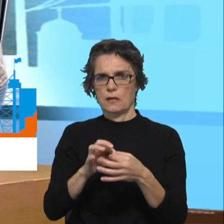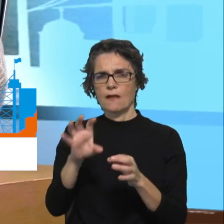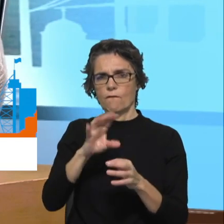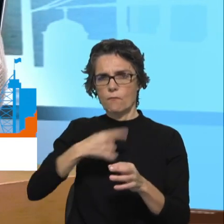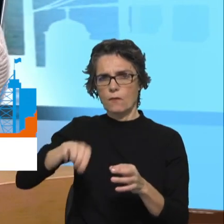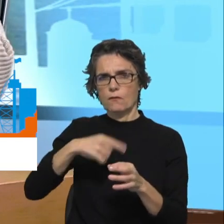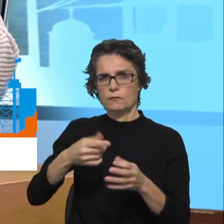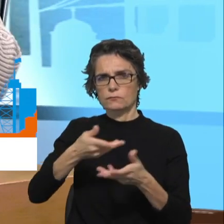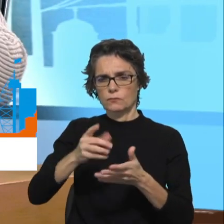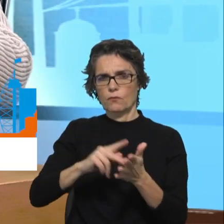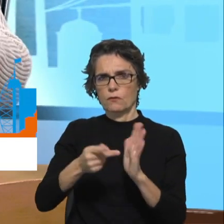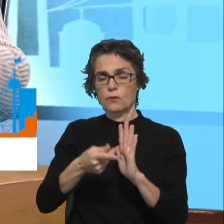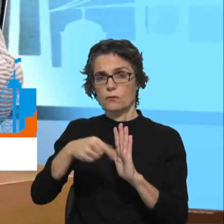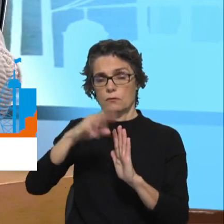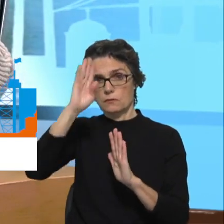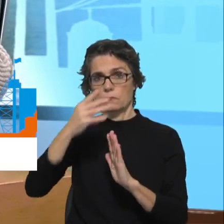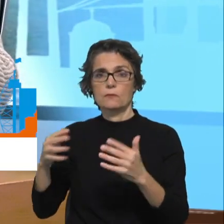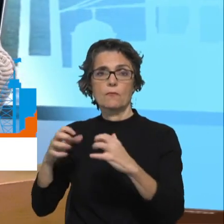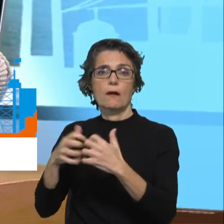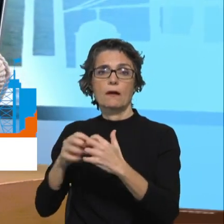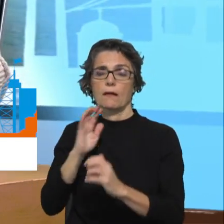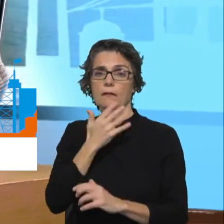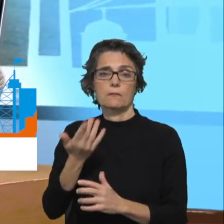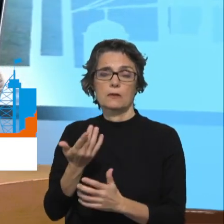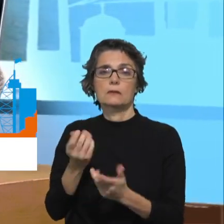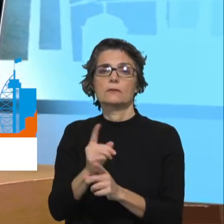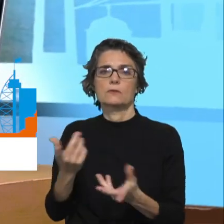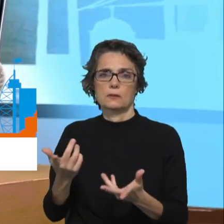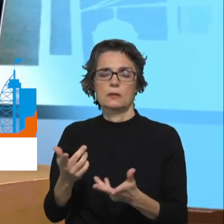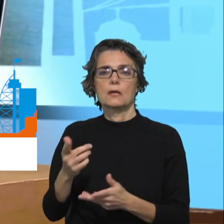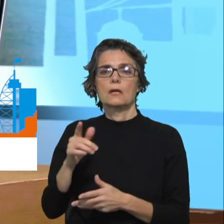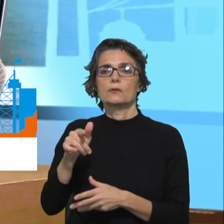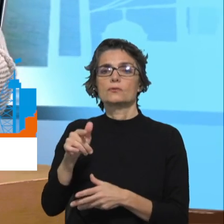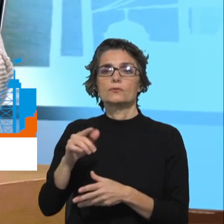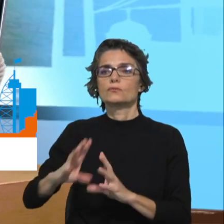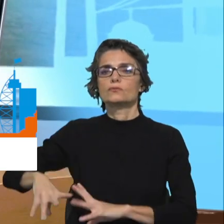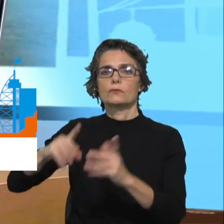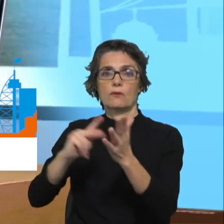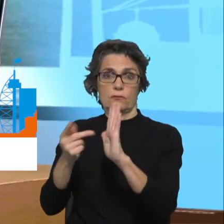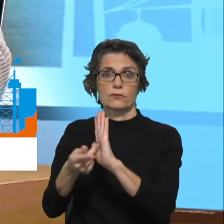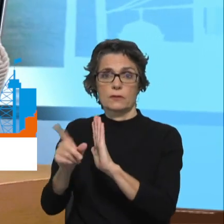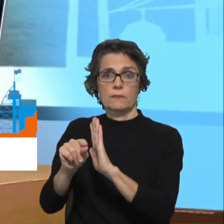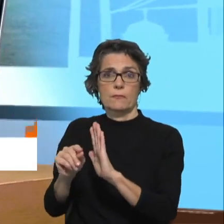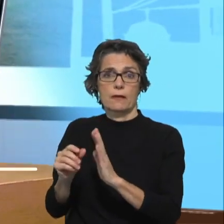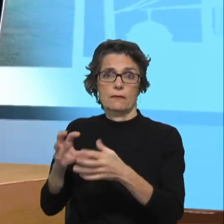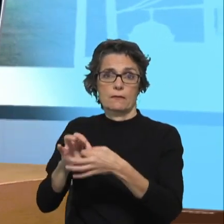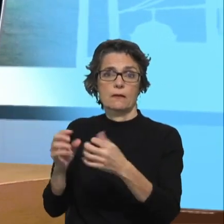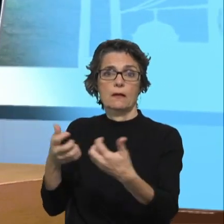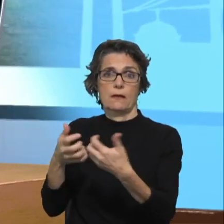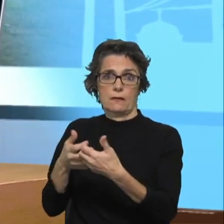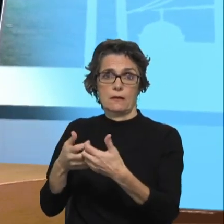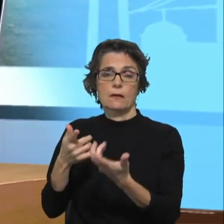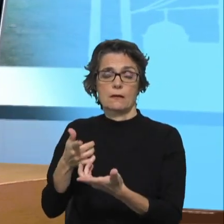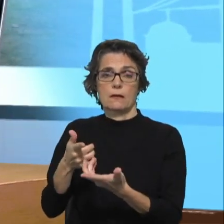que a guerra depende dos desenvolvimentos tecnológicos. Aliás, há tantos desenvolvimentos tecnológicos para a guerra que, se fossem utilizados para